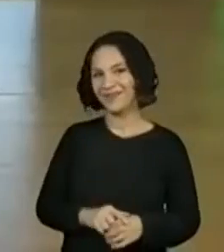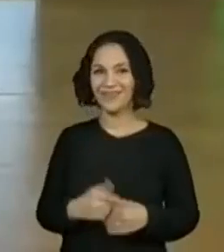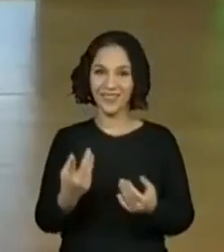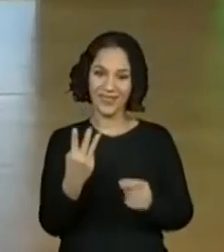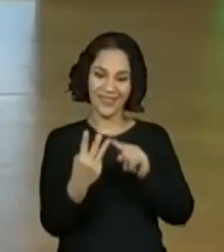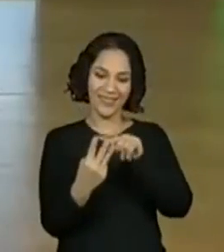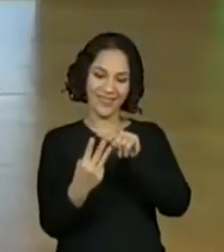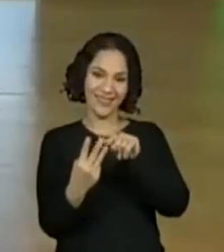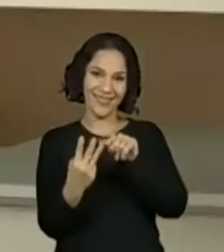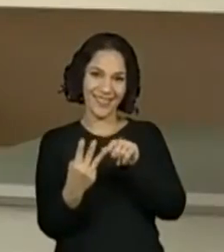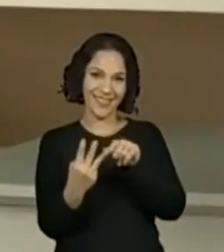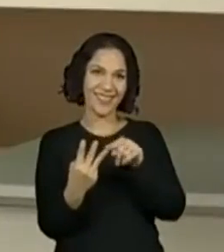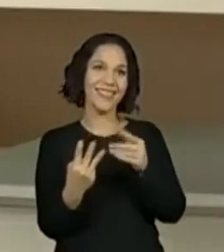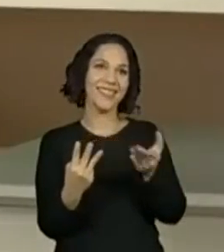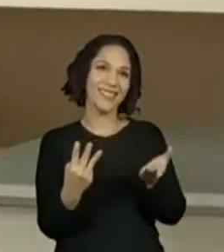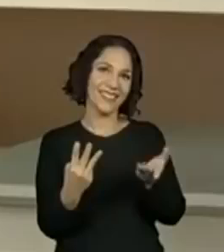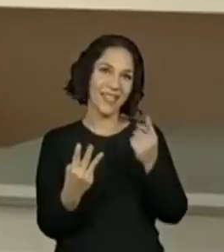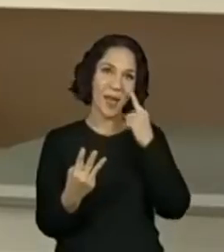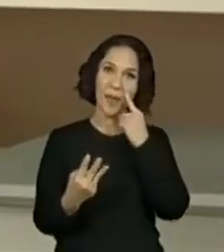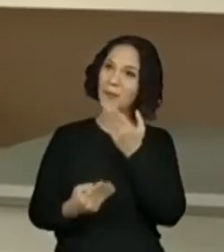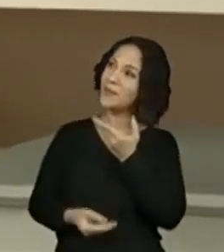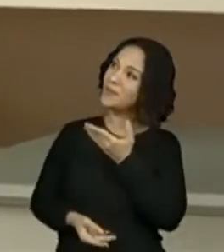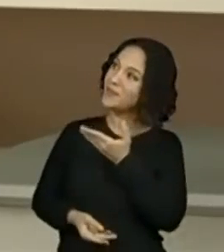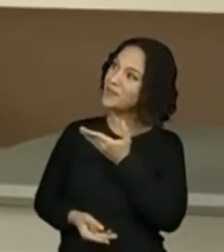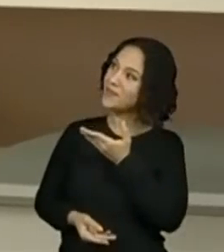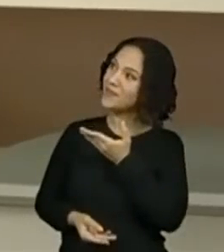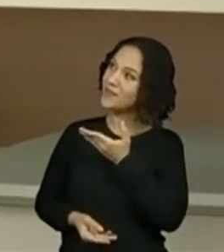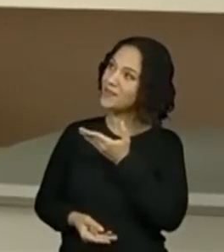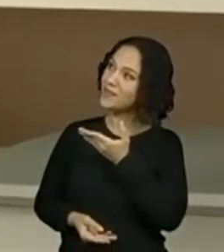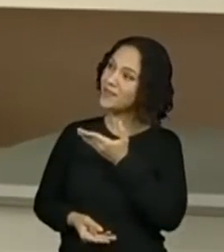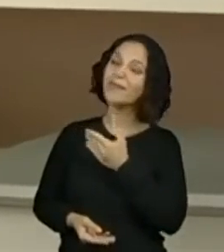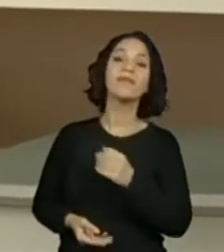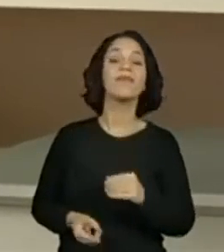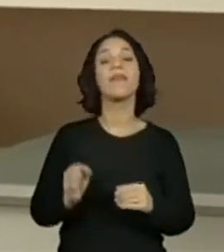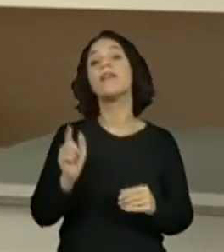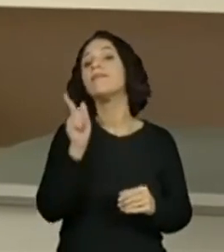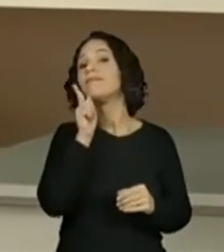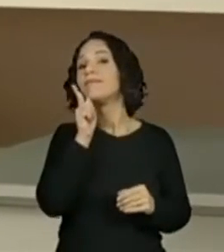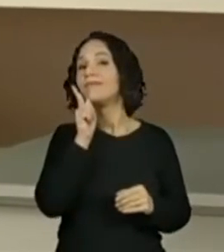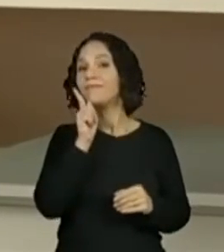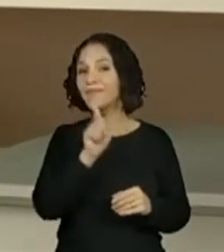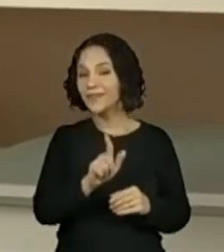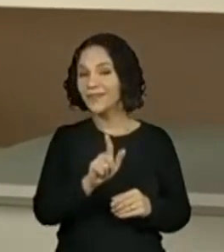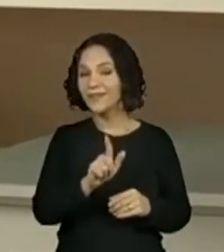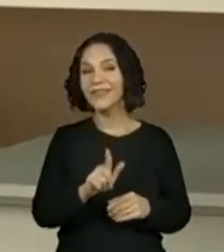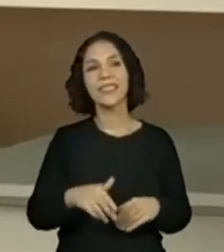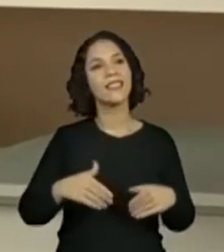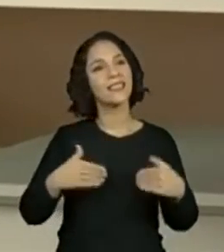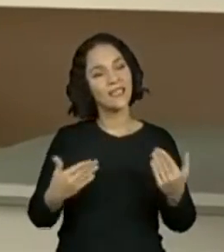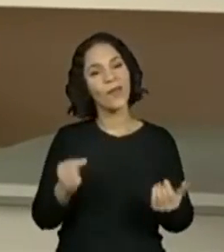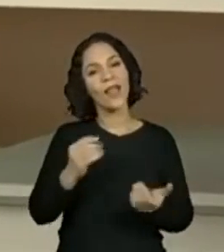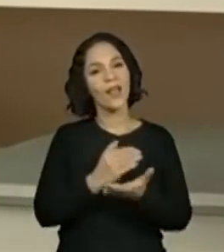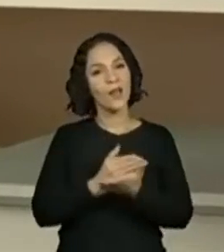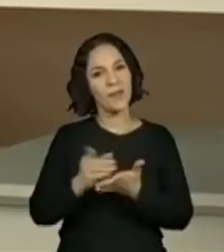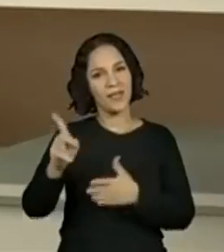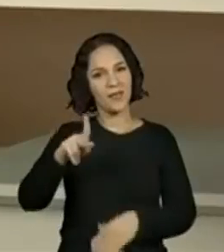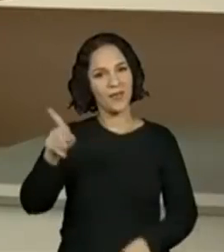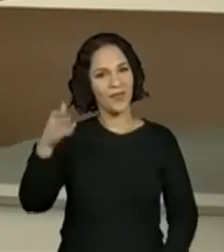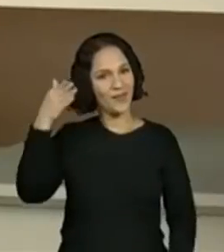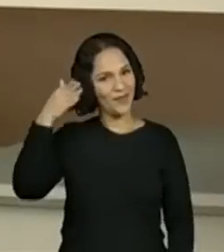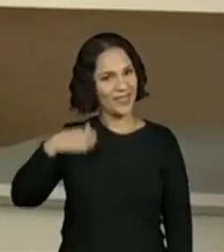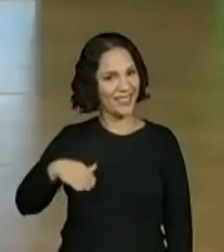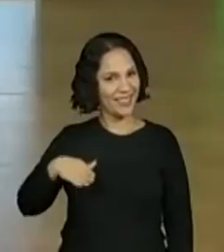Nós temos três aqui, né, a Pro Regiane colocou isso, dois, eu coloquei um. era quem ganhasse, certo? Isso. Então, quem começa?